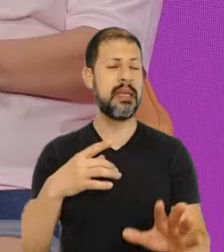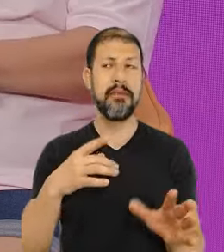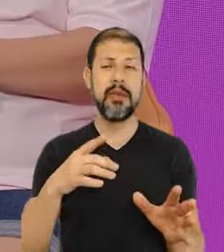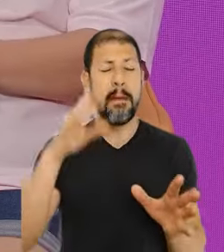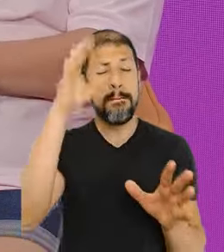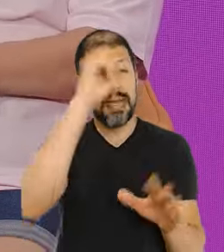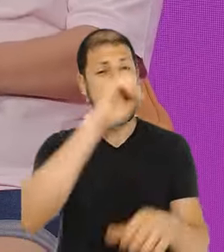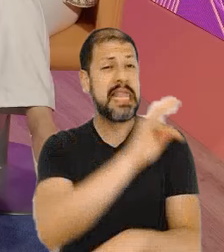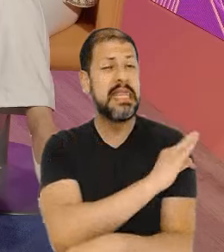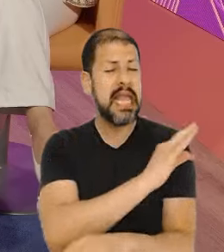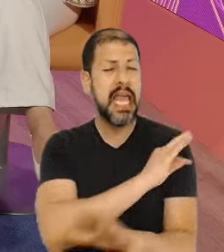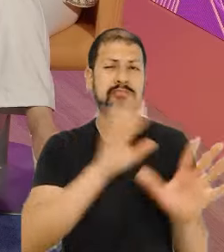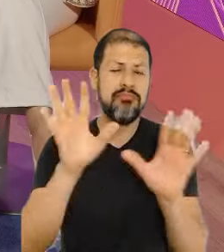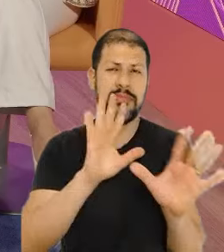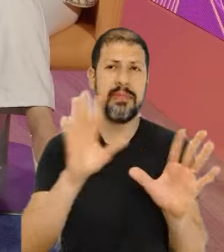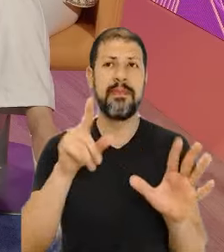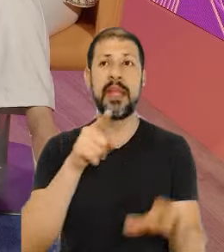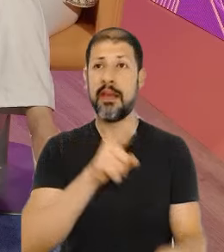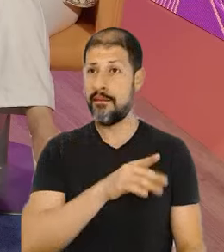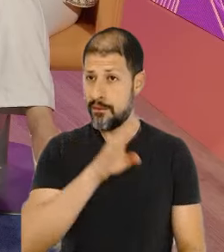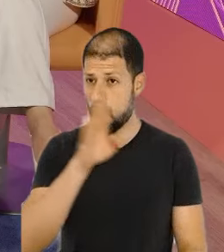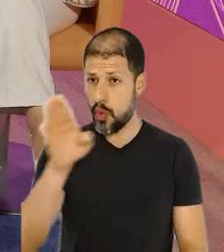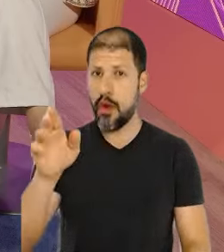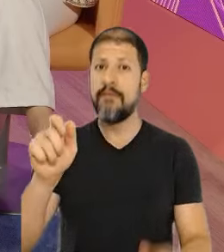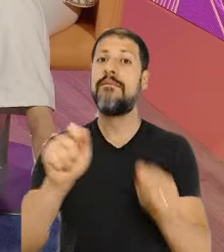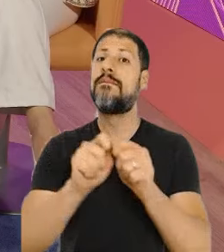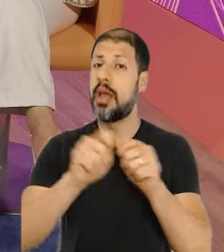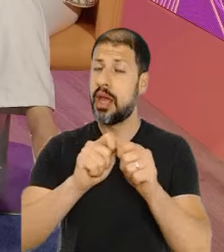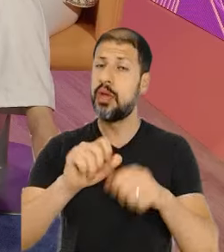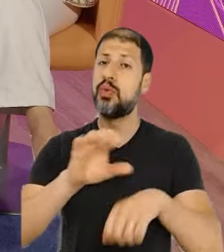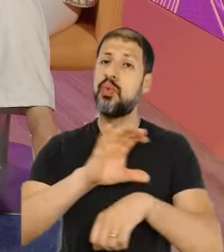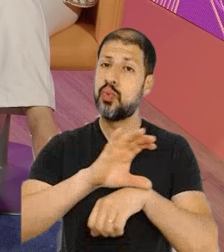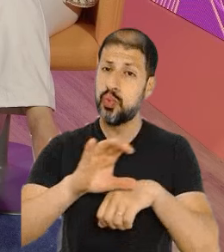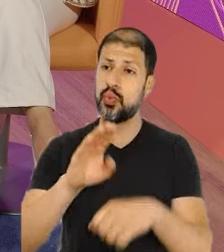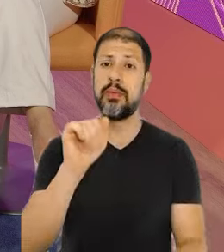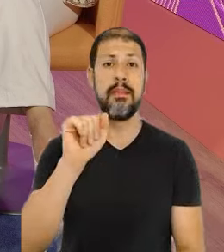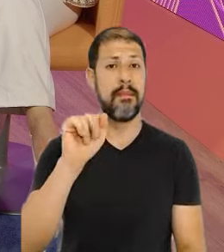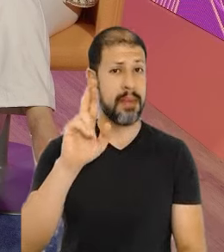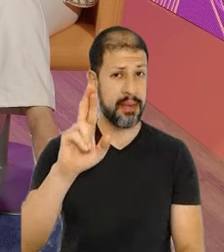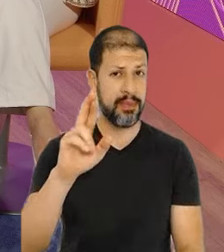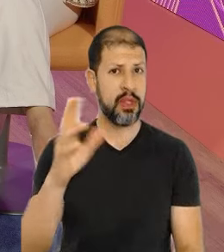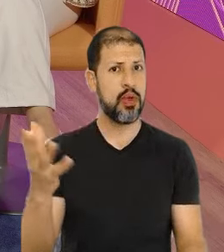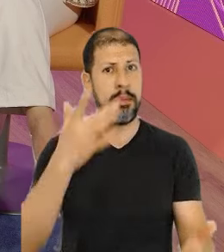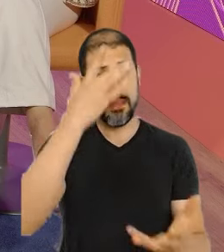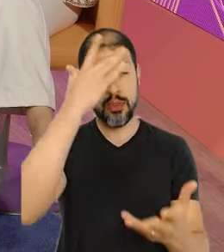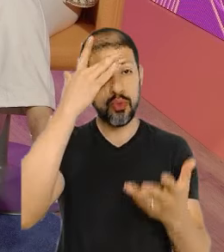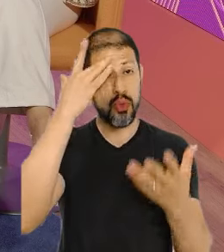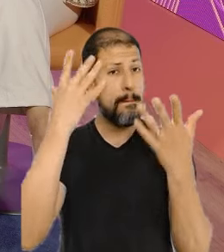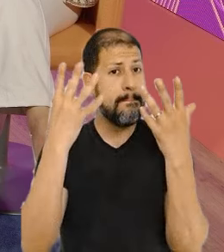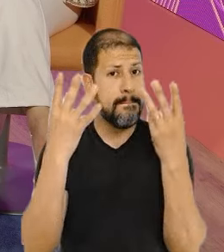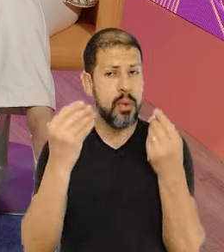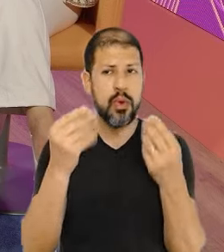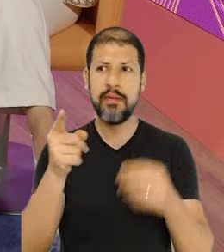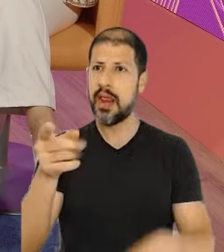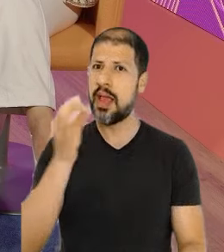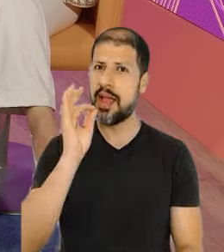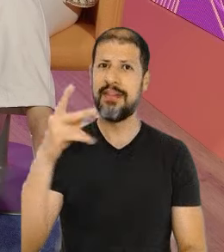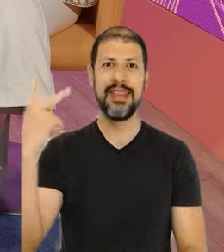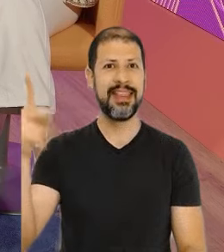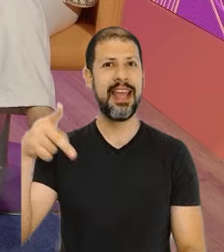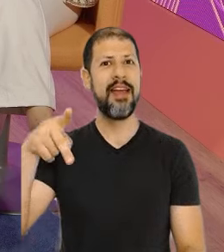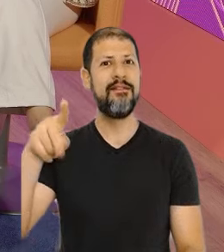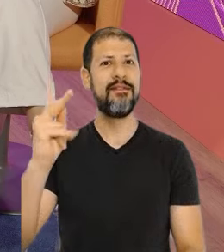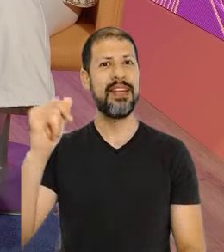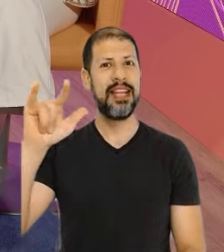Vamos colocar ele PR Tec ele foi fez o curso e hoje muita gente vai lá para tomar o café do philipe né